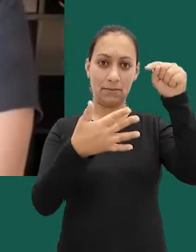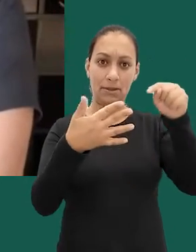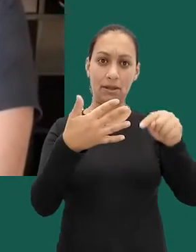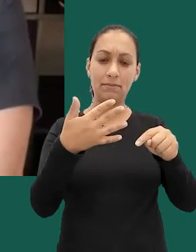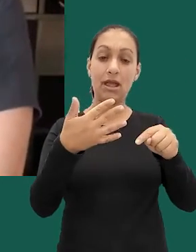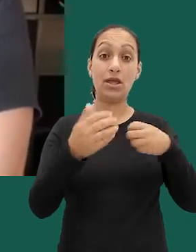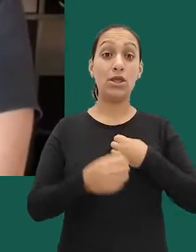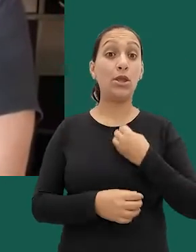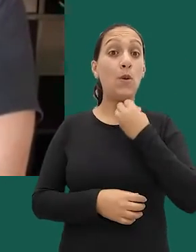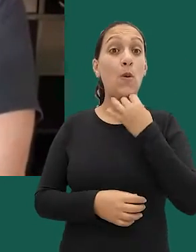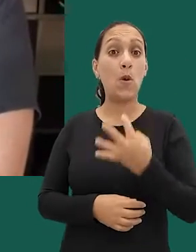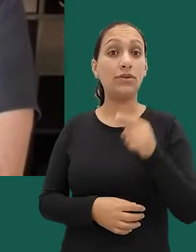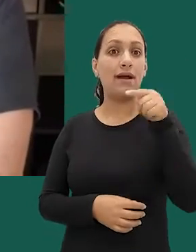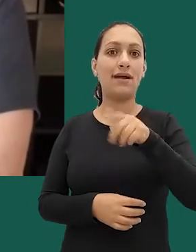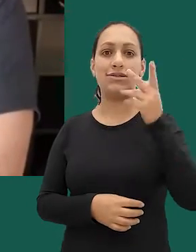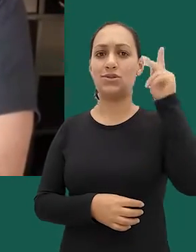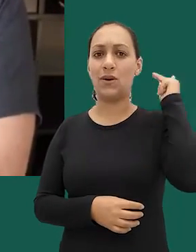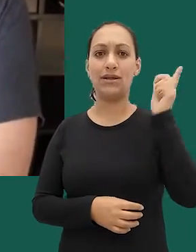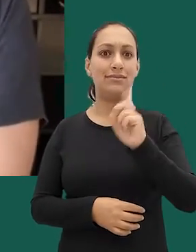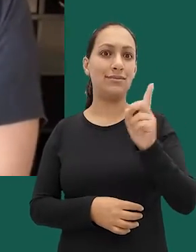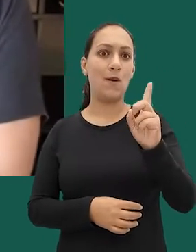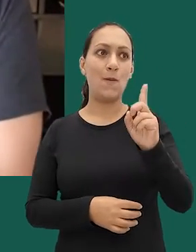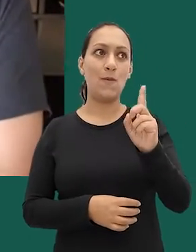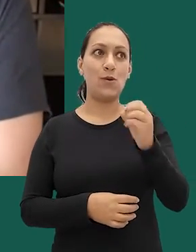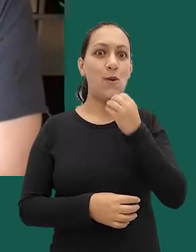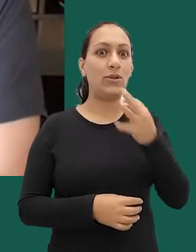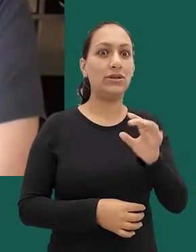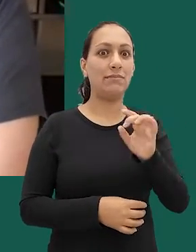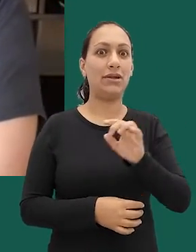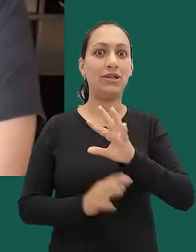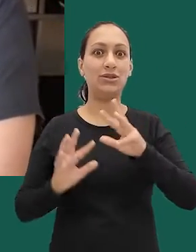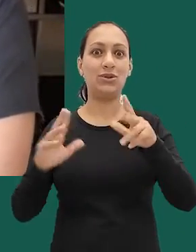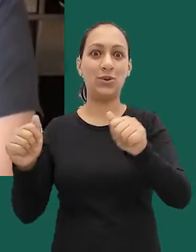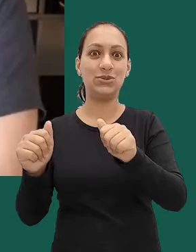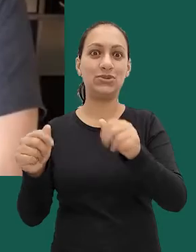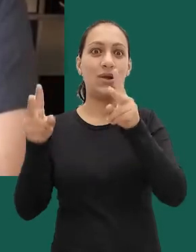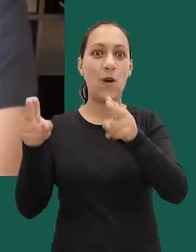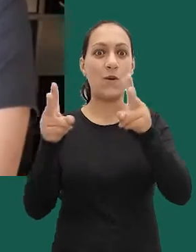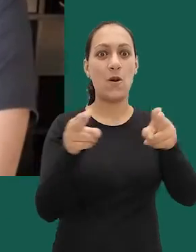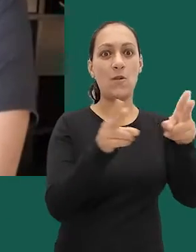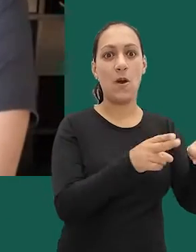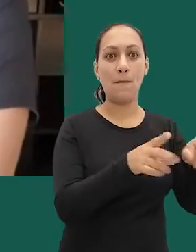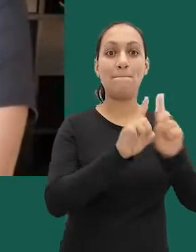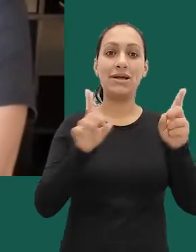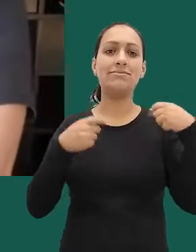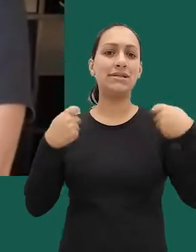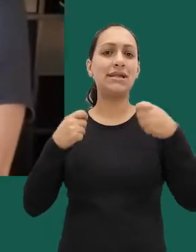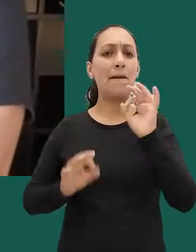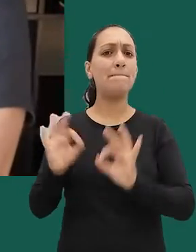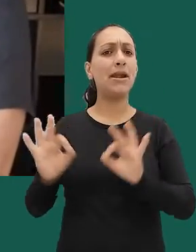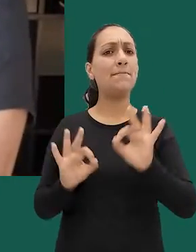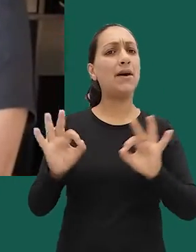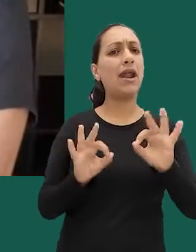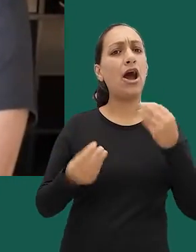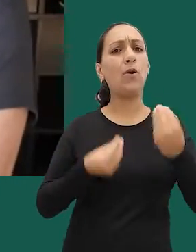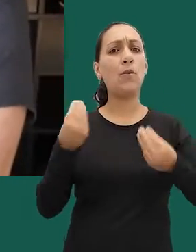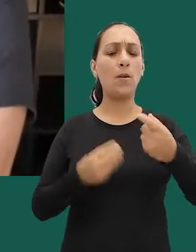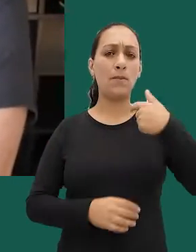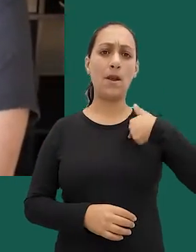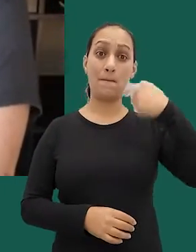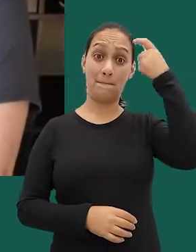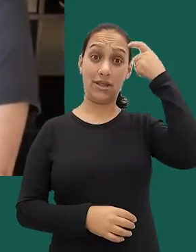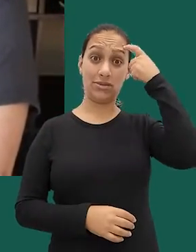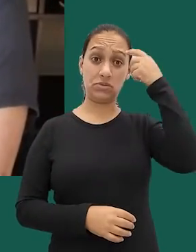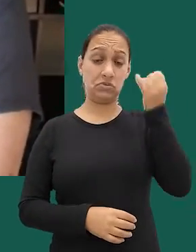história. Tu não vai precisar contar a mesma história para cada entrevistador, mas você precisa vir preparado também. O importante é como você pensa. Se você